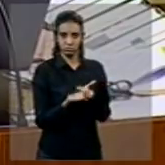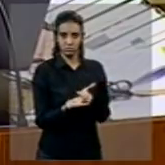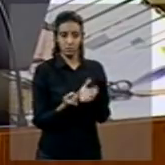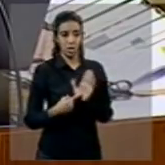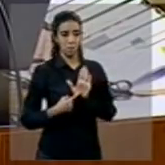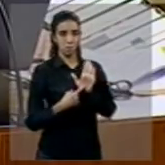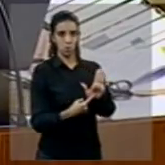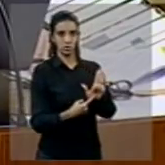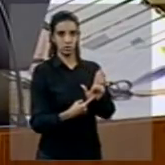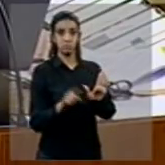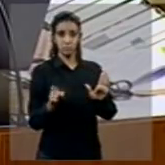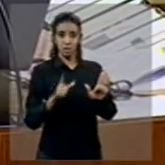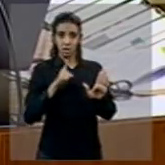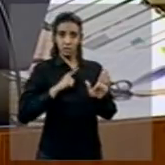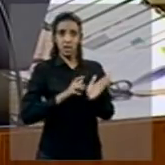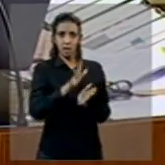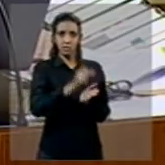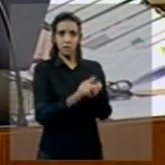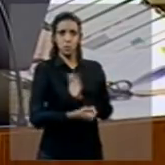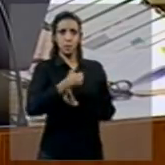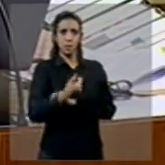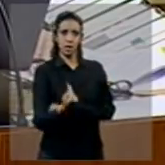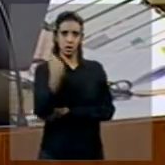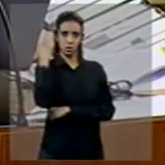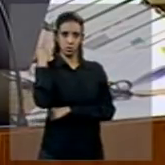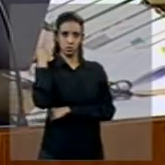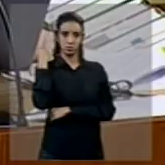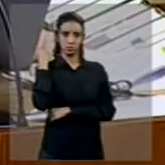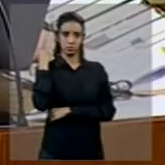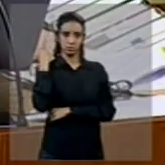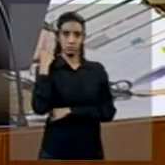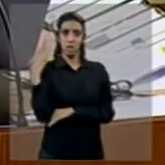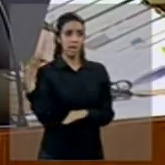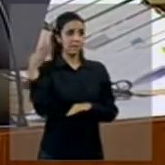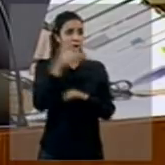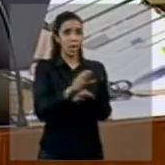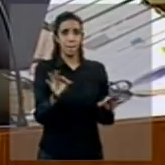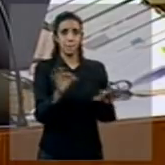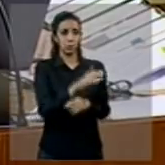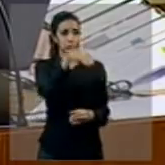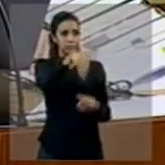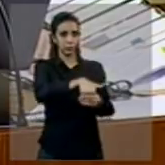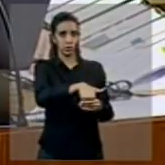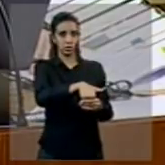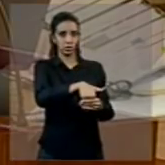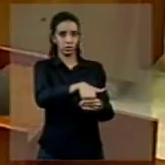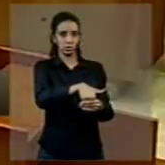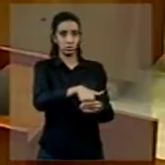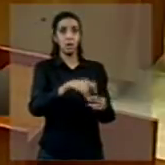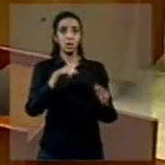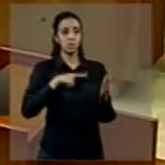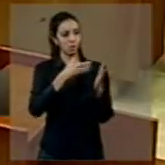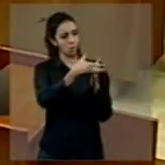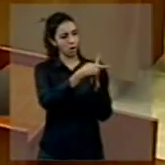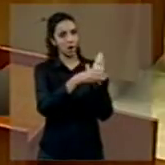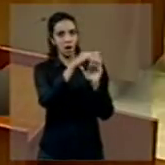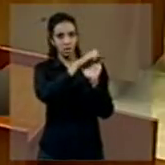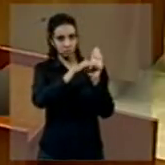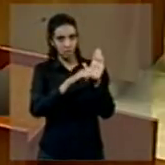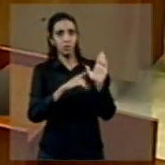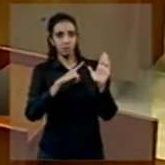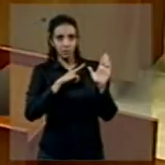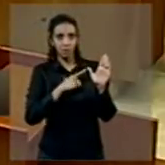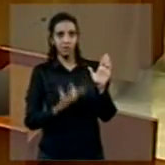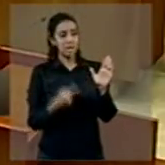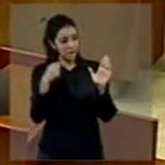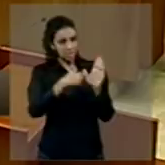está cadastrado primitivamente. Ele vai lá e exerce seu direito. Há um caderno. Há um caderno. Há um caderno. E